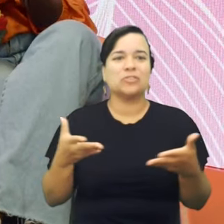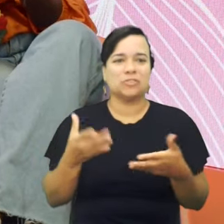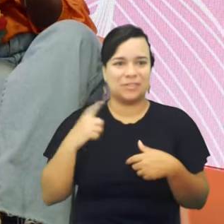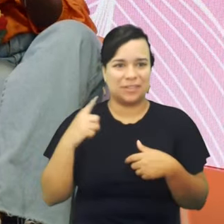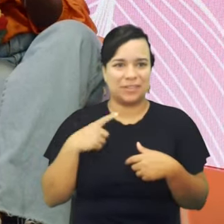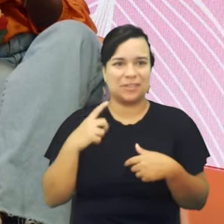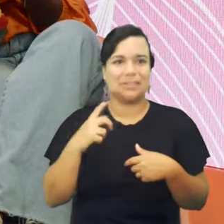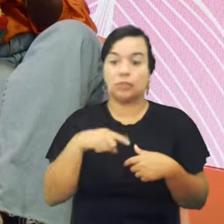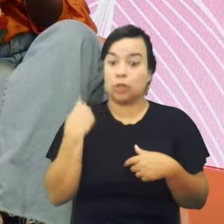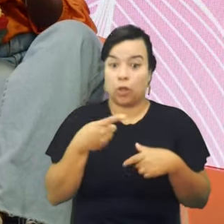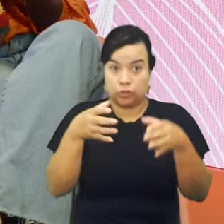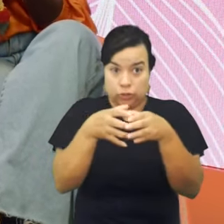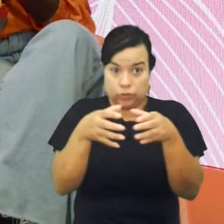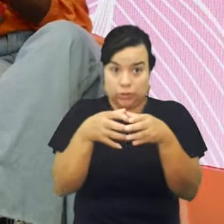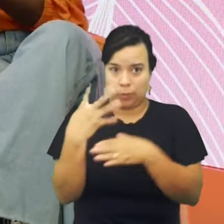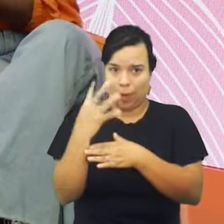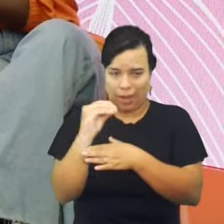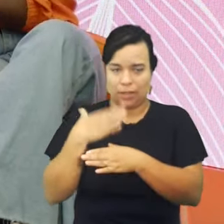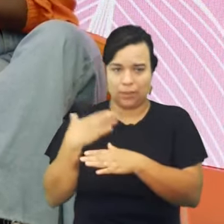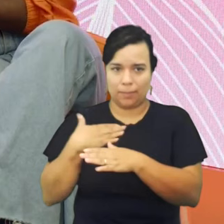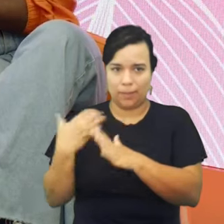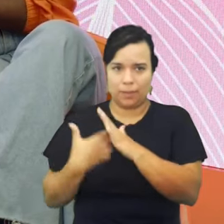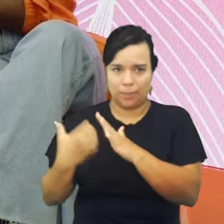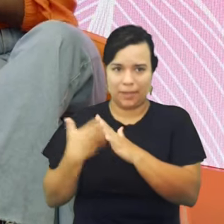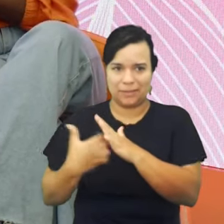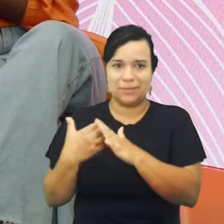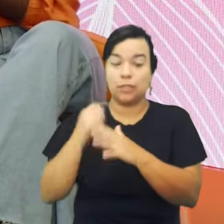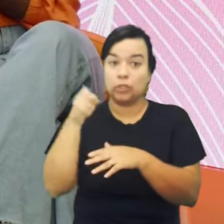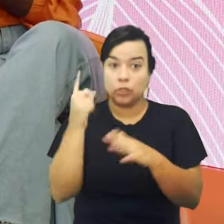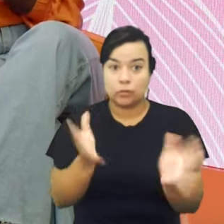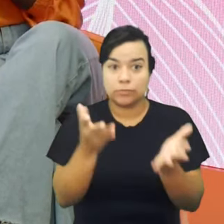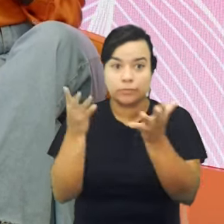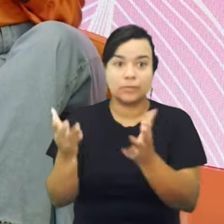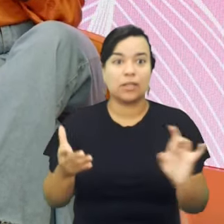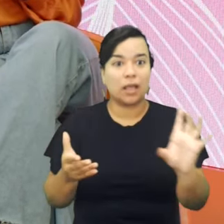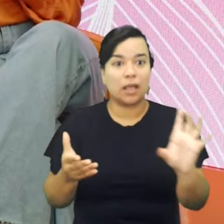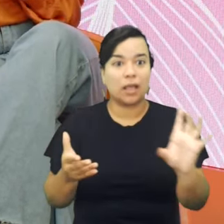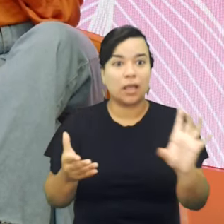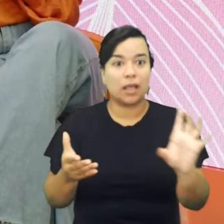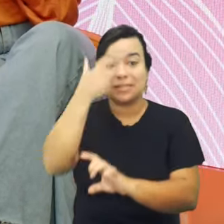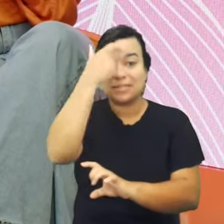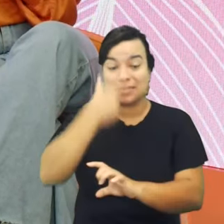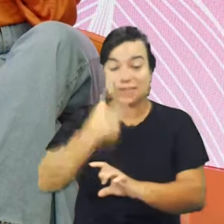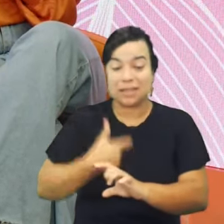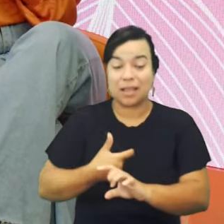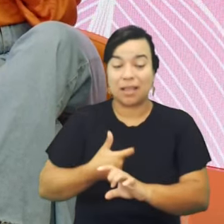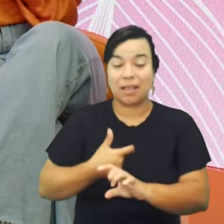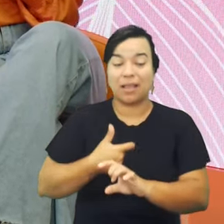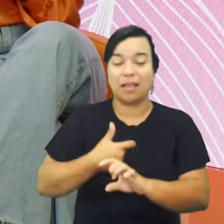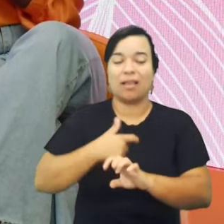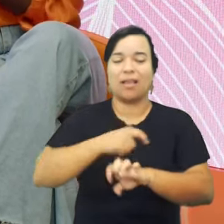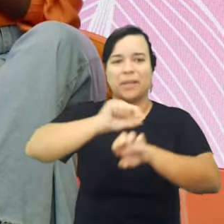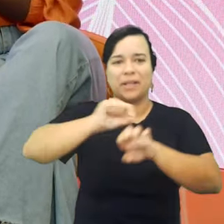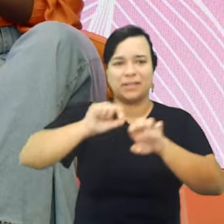Nós somos um time de 40 pessoas. Olha. E uma das coisas que a gente mais estimula lá é as pessoas serem empreendedoras das suas carreiras. Então, eu tenho um monte